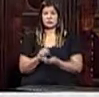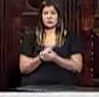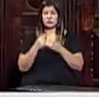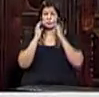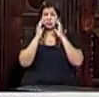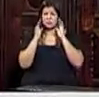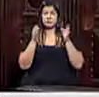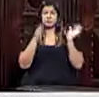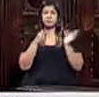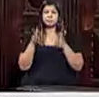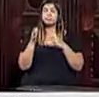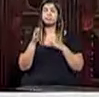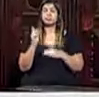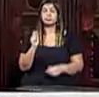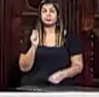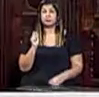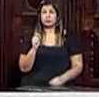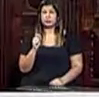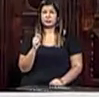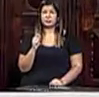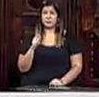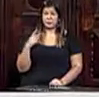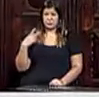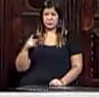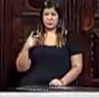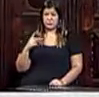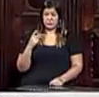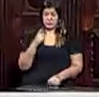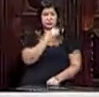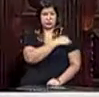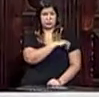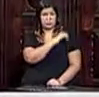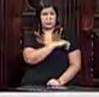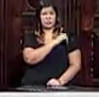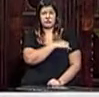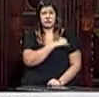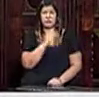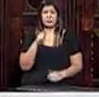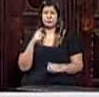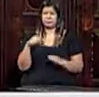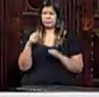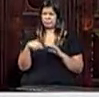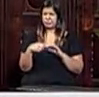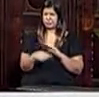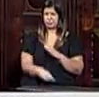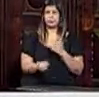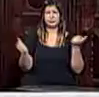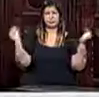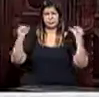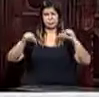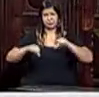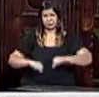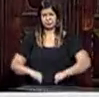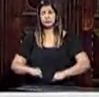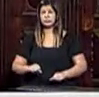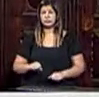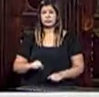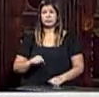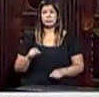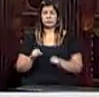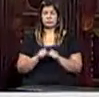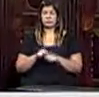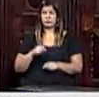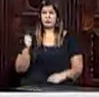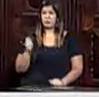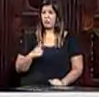assistindo passivamente o Rio de Janeiro mergulhar nesse buraco, o mal